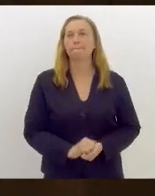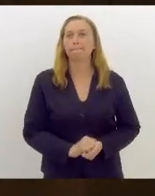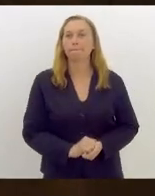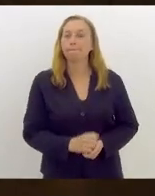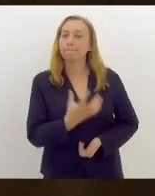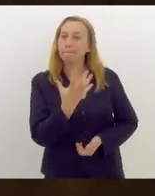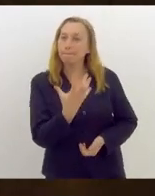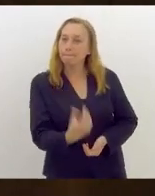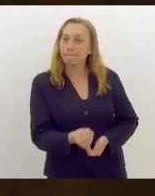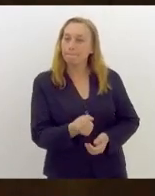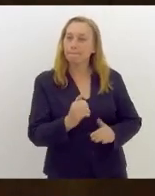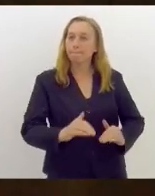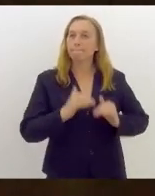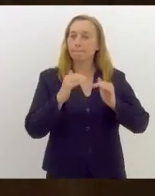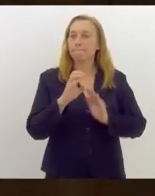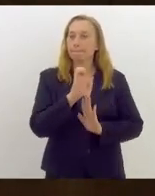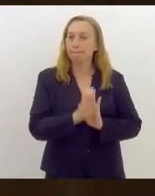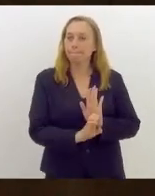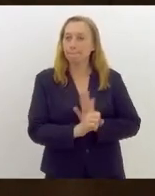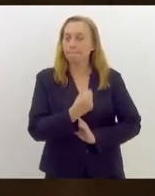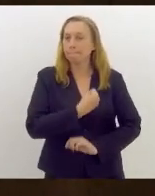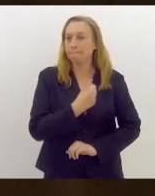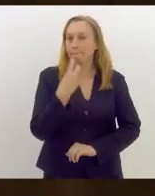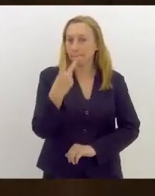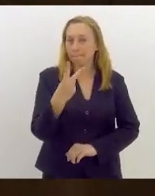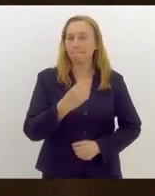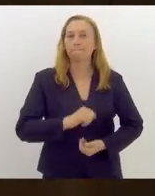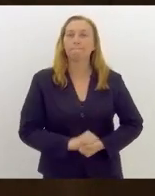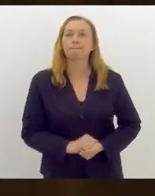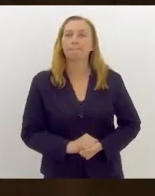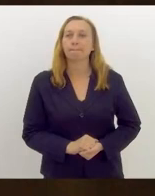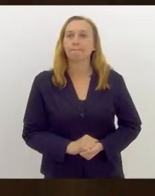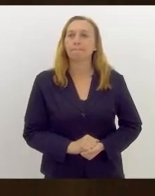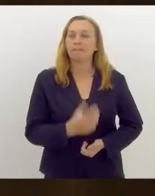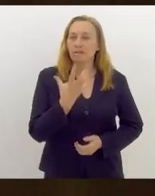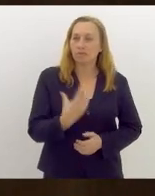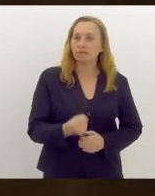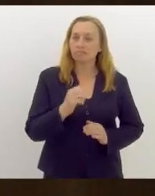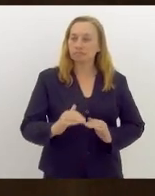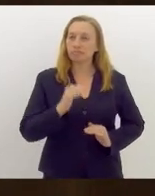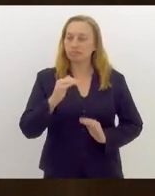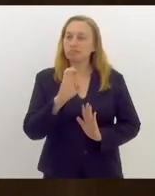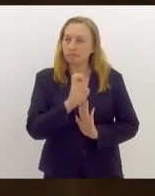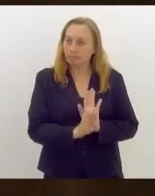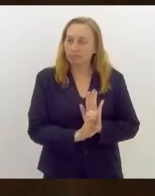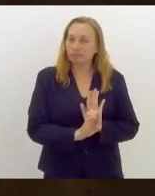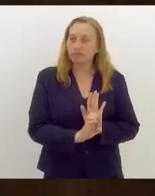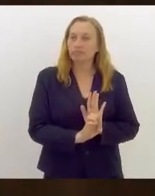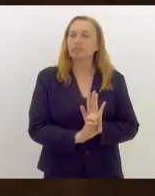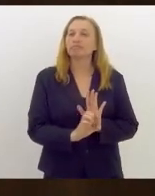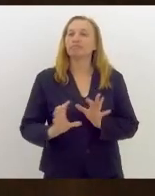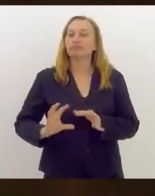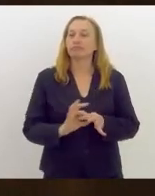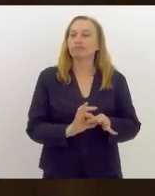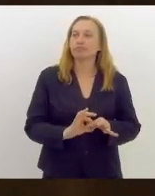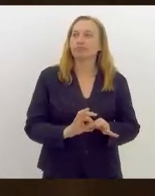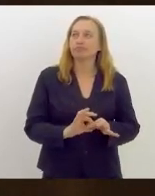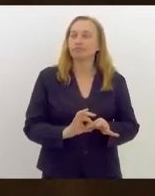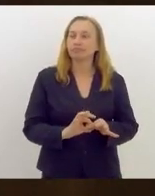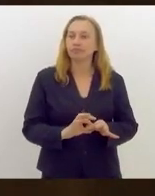favorável com submenda a emenda número 2 favorável com submer aglutinativa